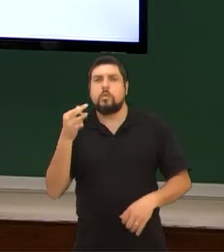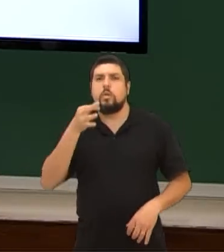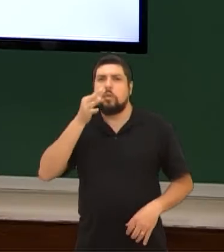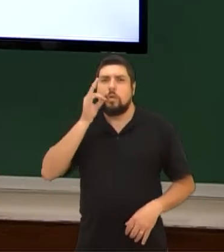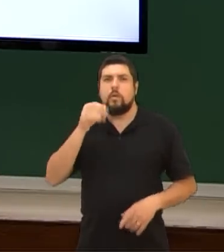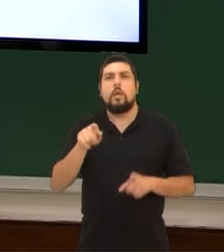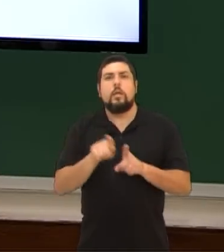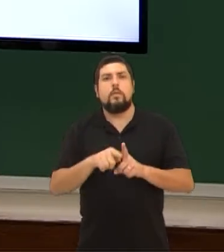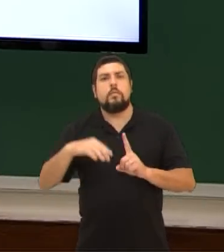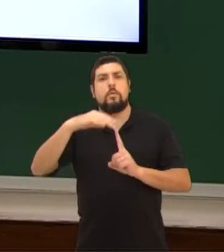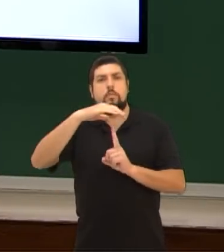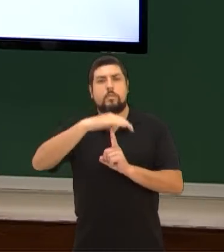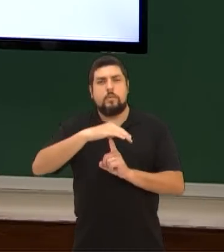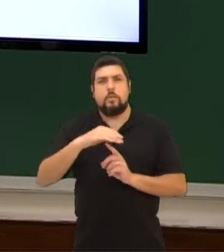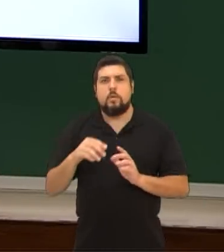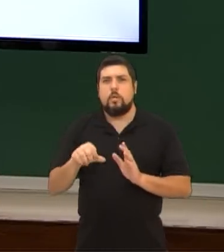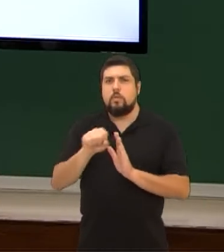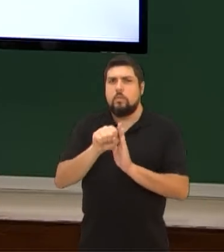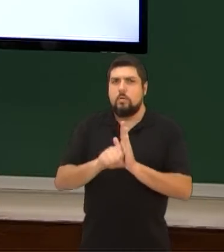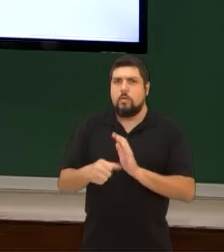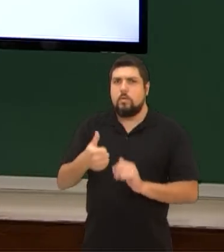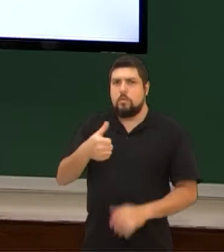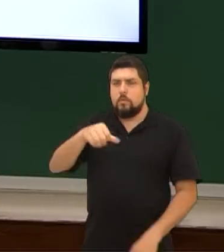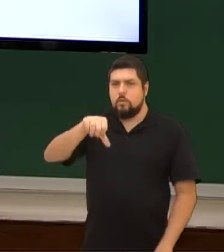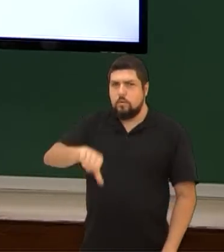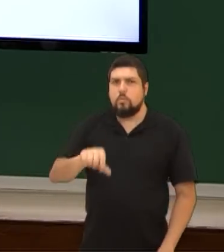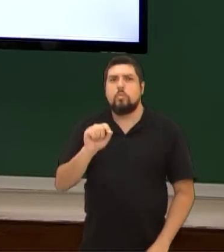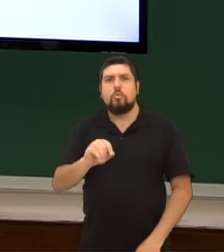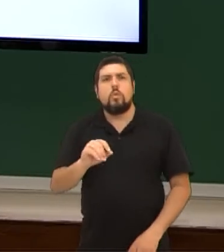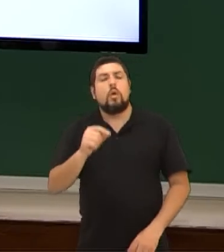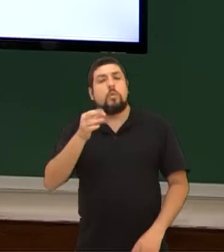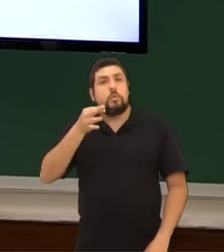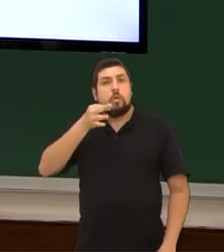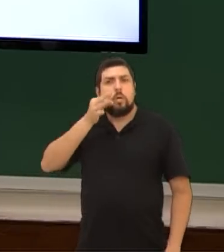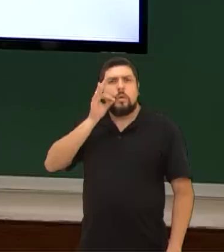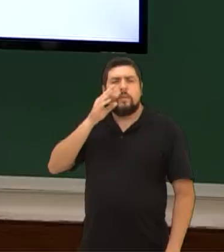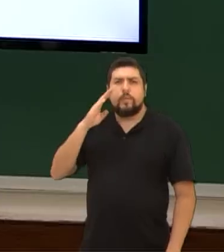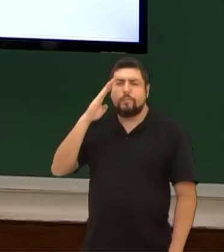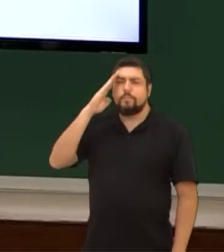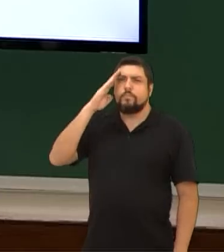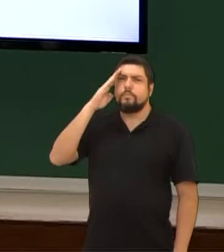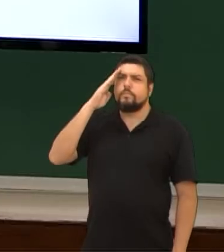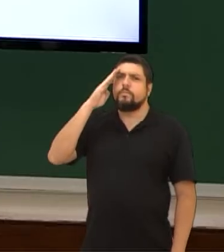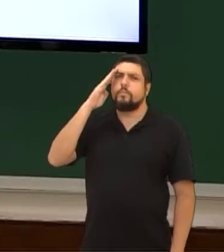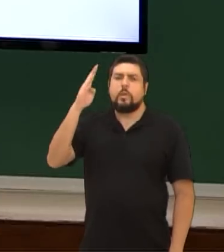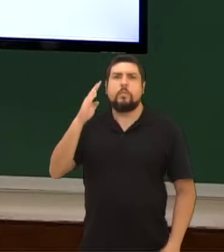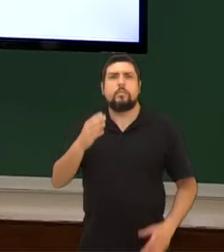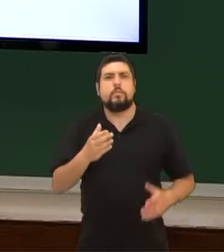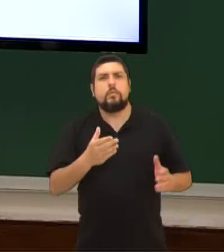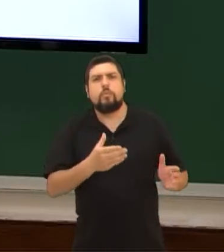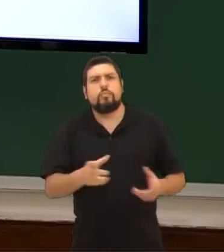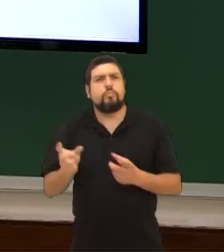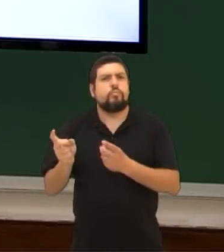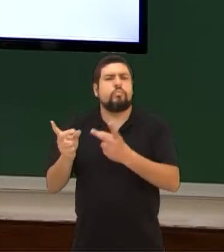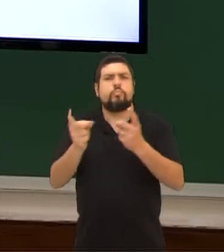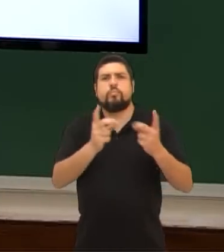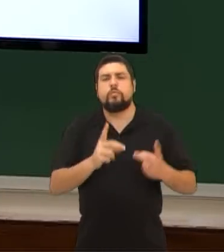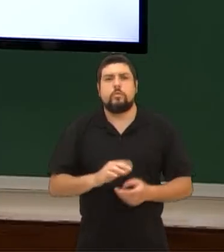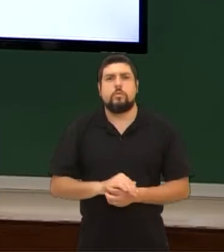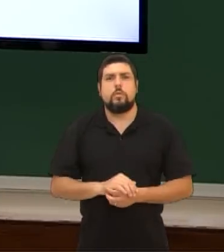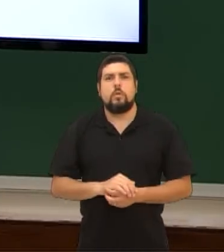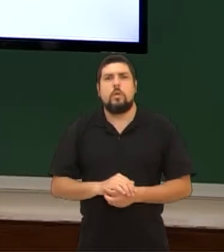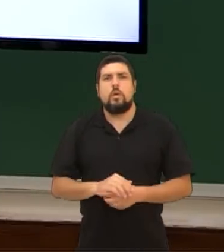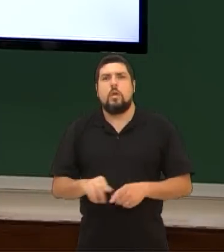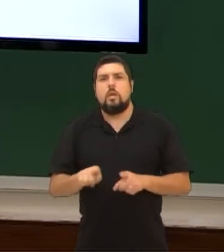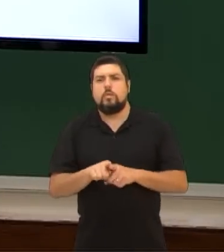aqui no Paraná, no século XIX, o café foi uma das nossas principais riquezas. Tanto no Norte Velho,